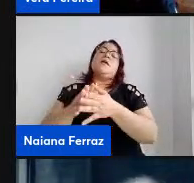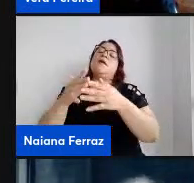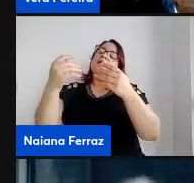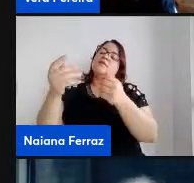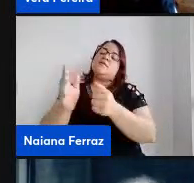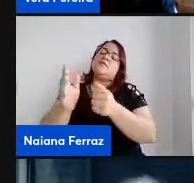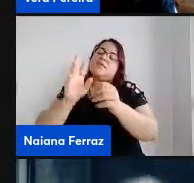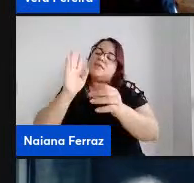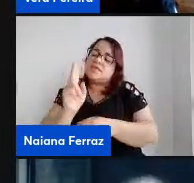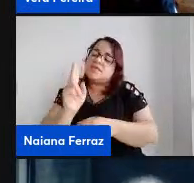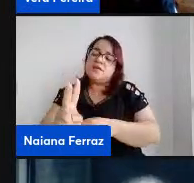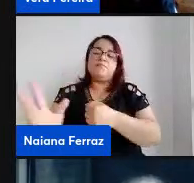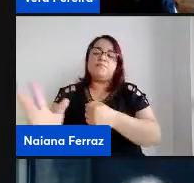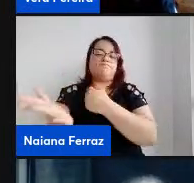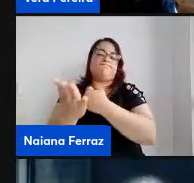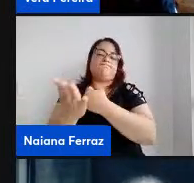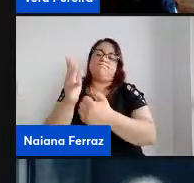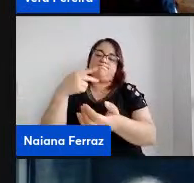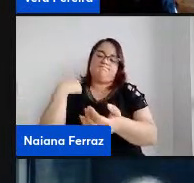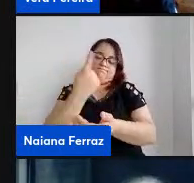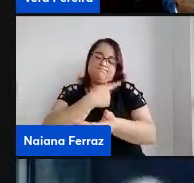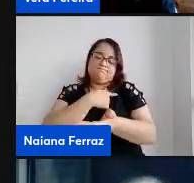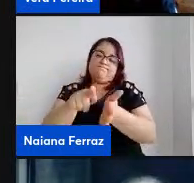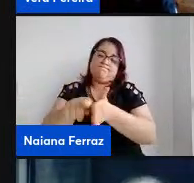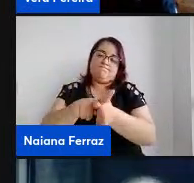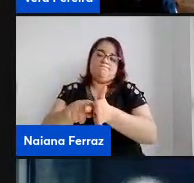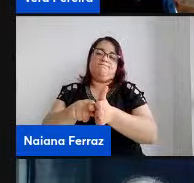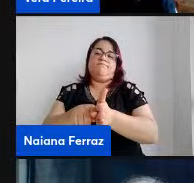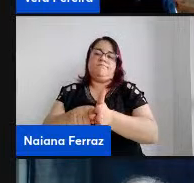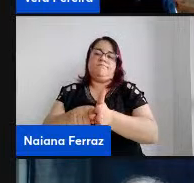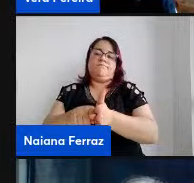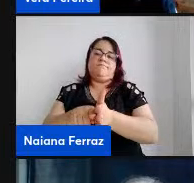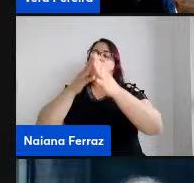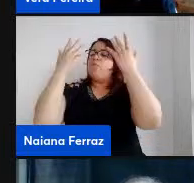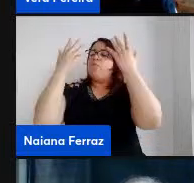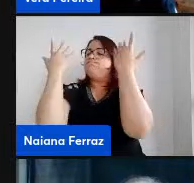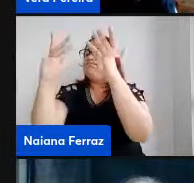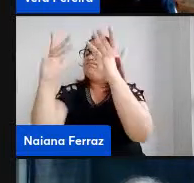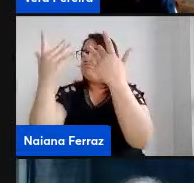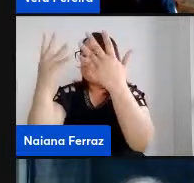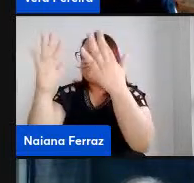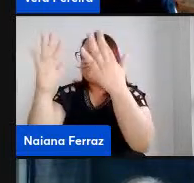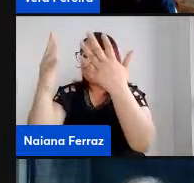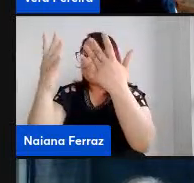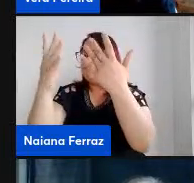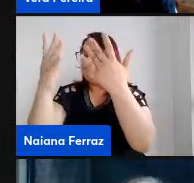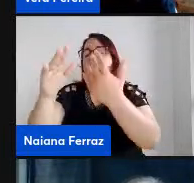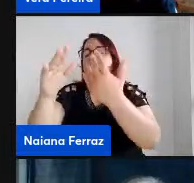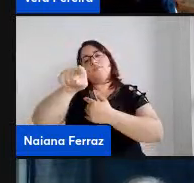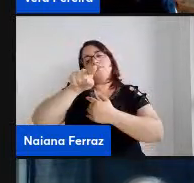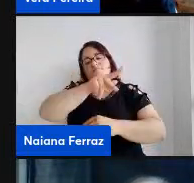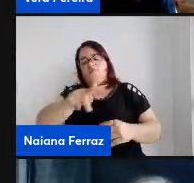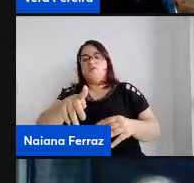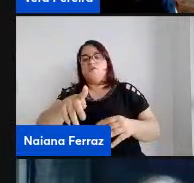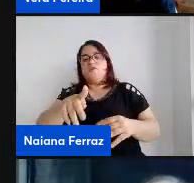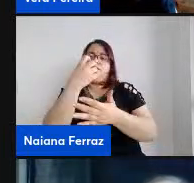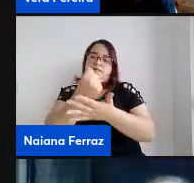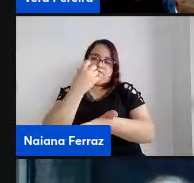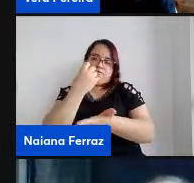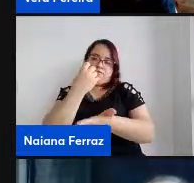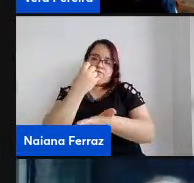nenhum. Então, um aplauso para os nossos professores alfabetizadores que